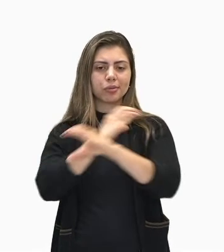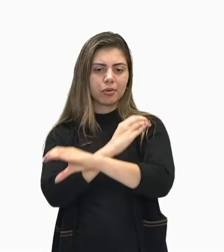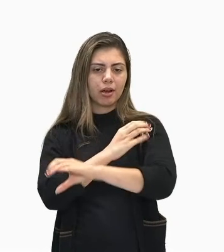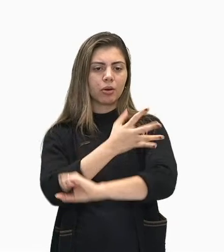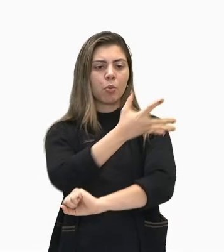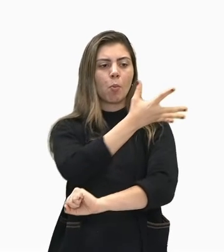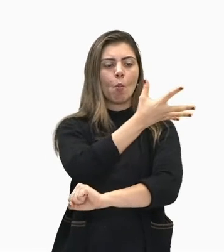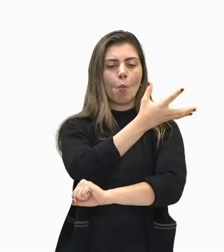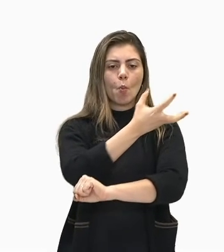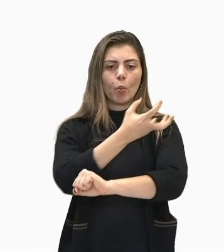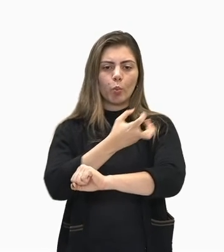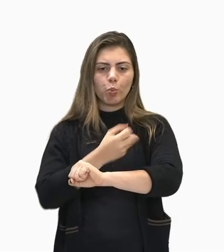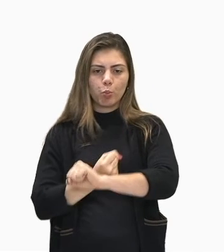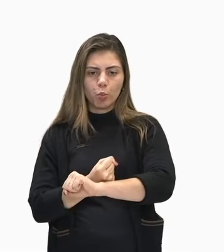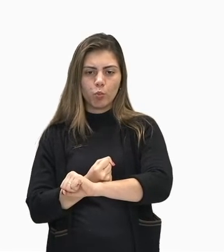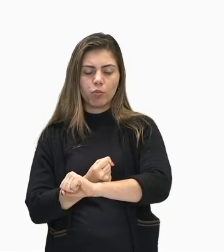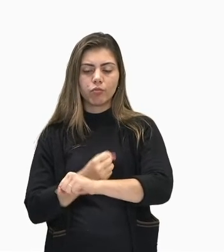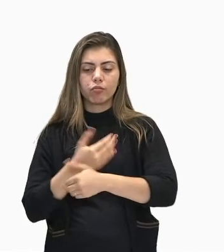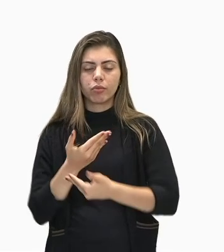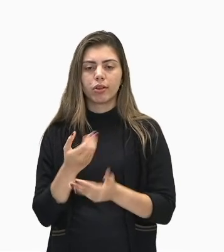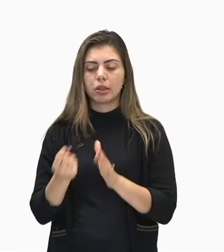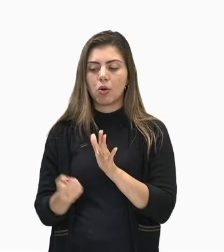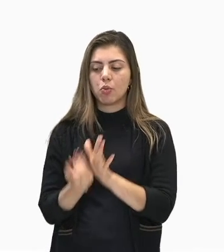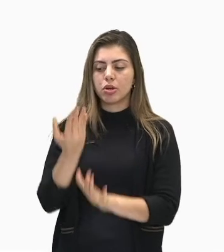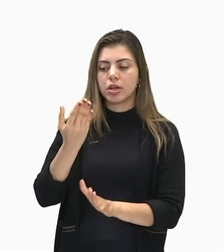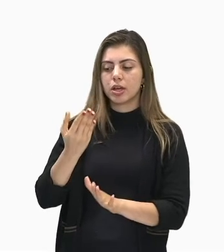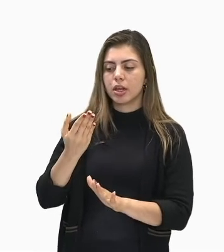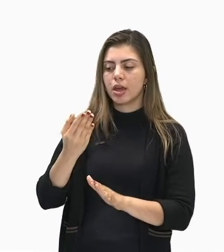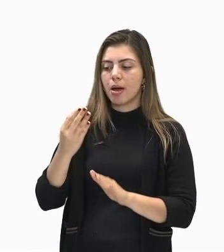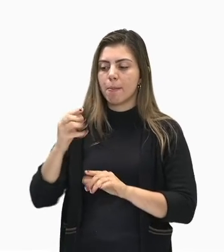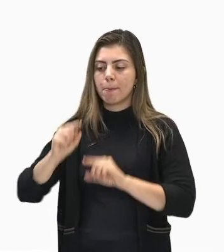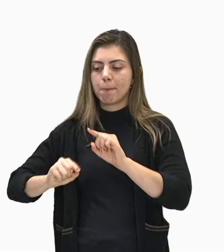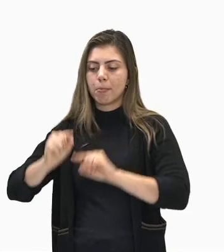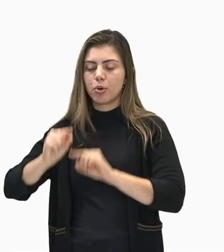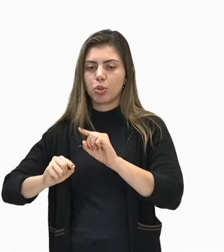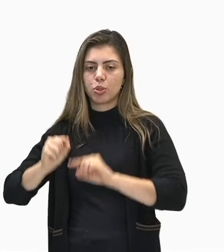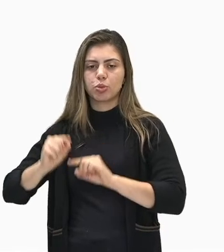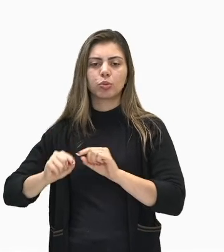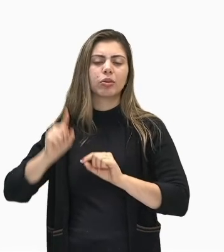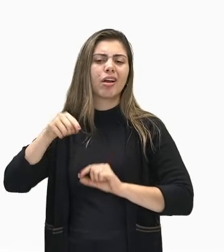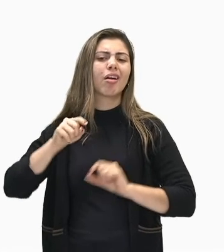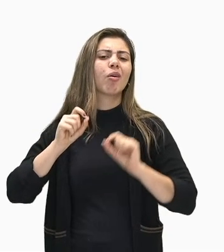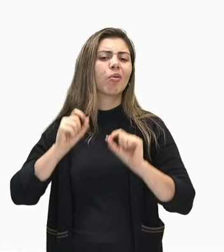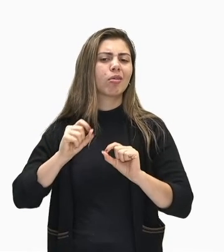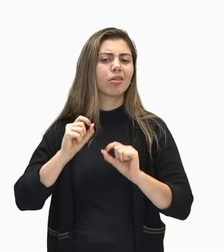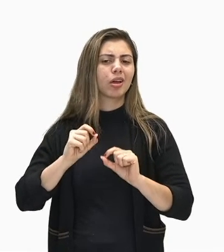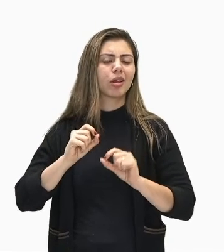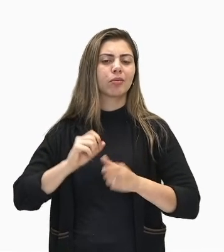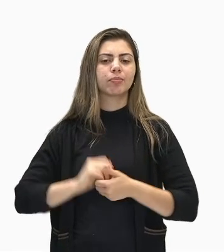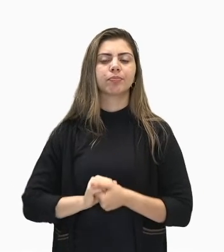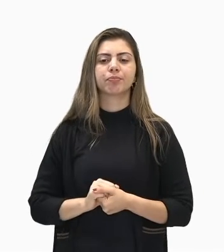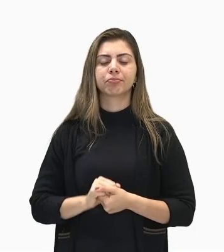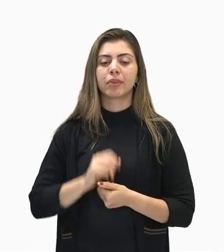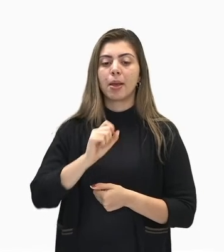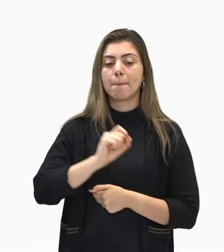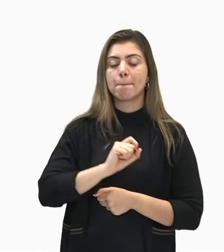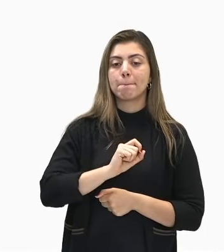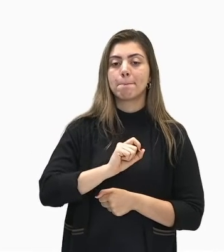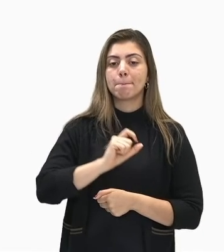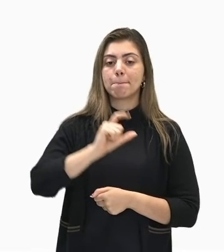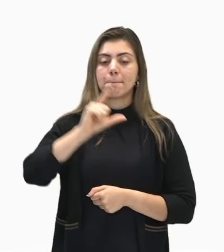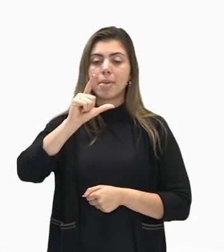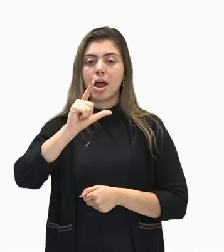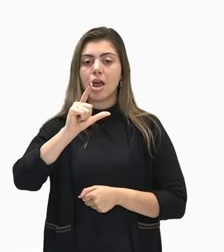absorvida para formar os produtos, ela é o quê? Ela é maior que a